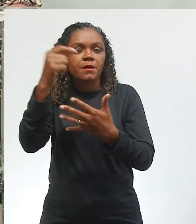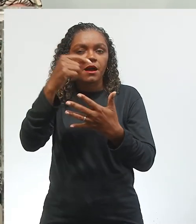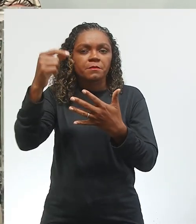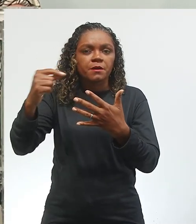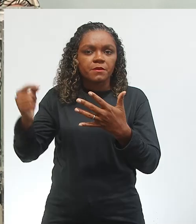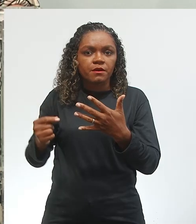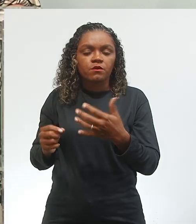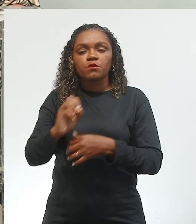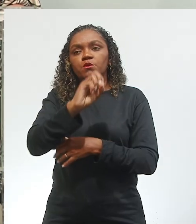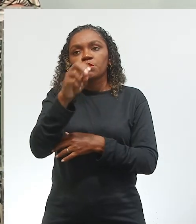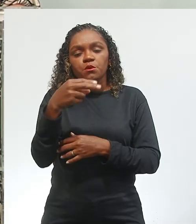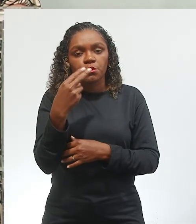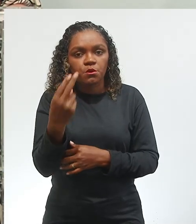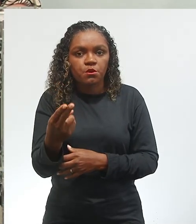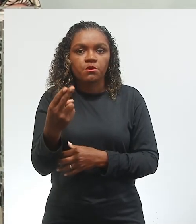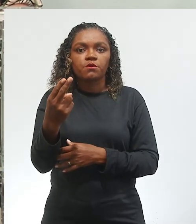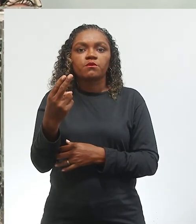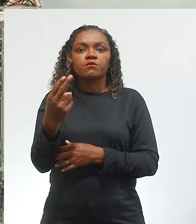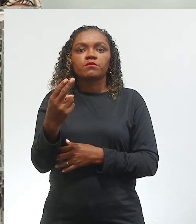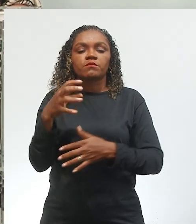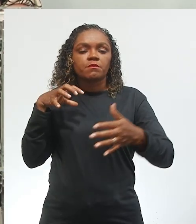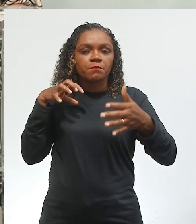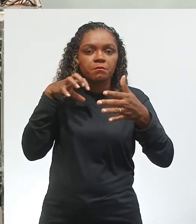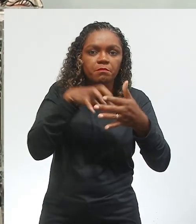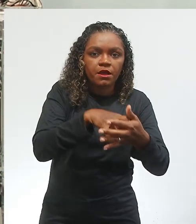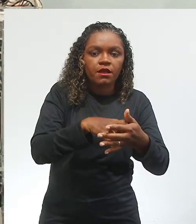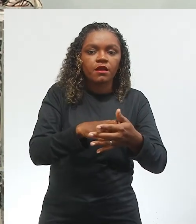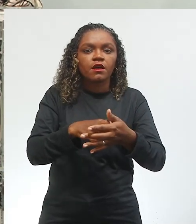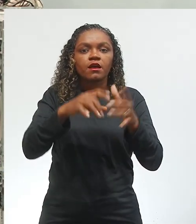que aconteçam menos acidentes